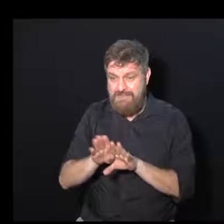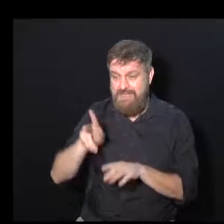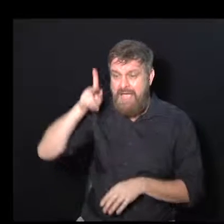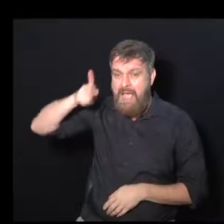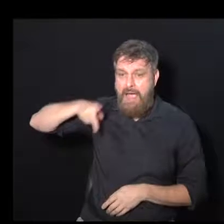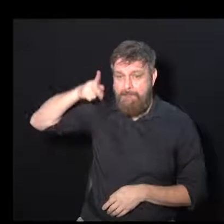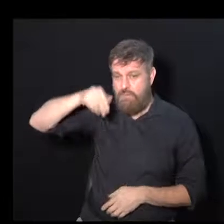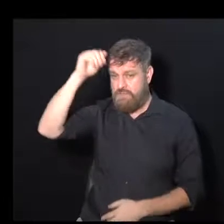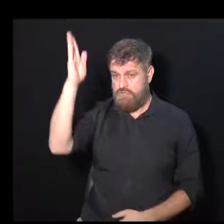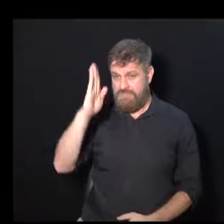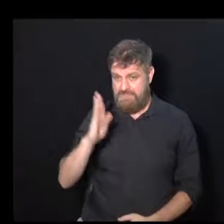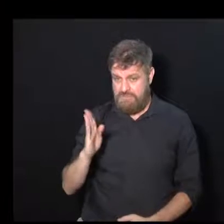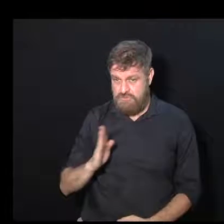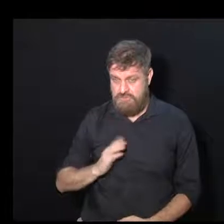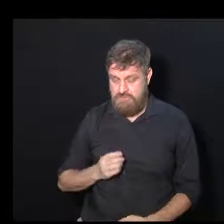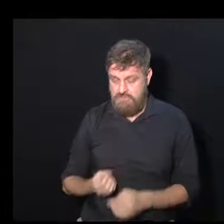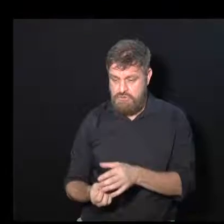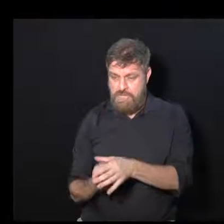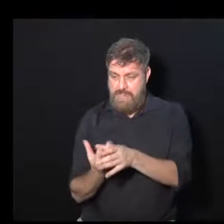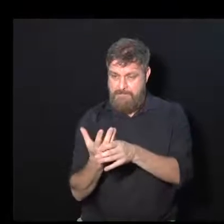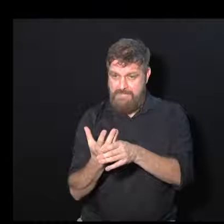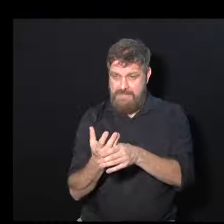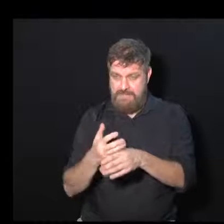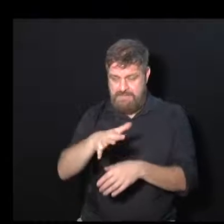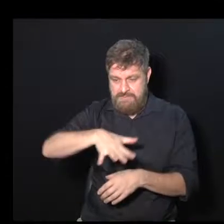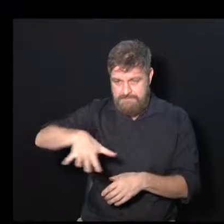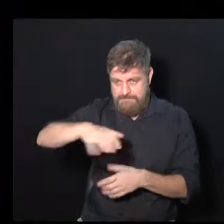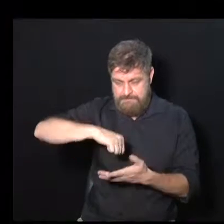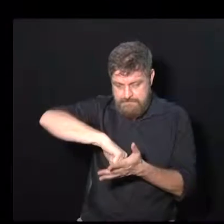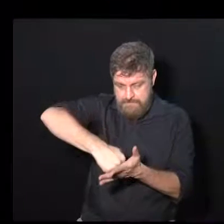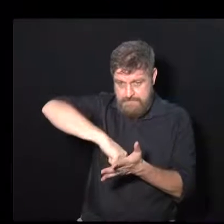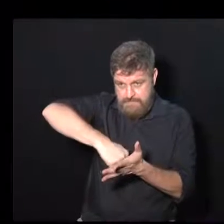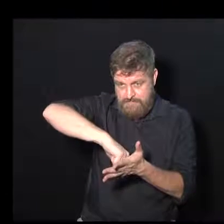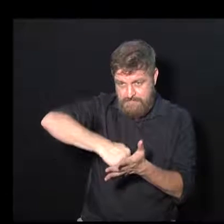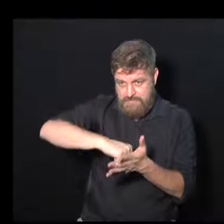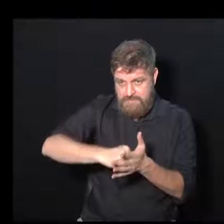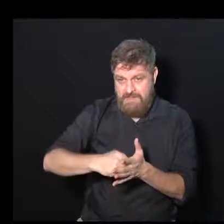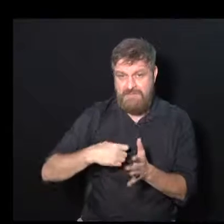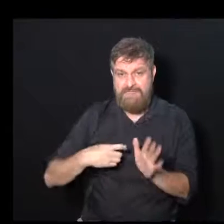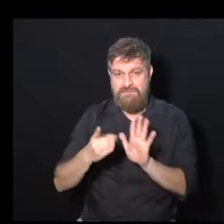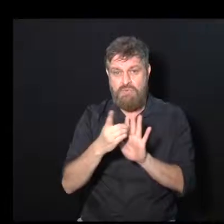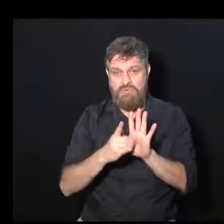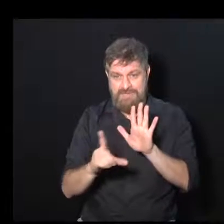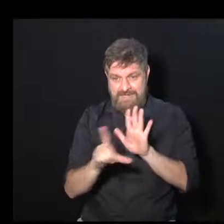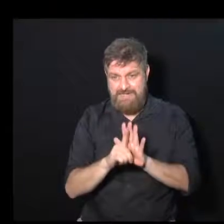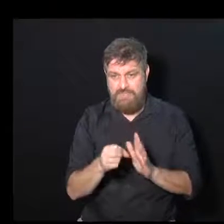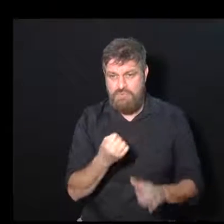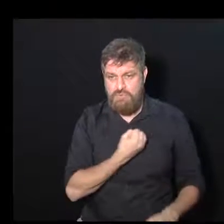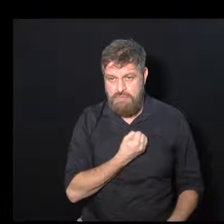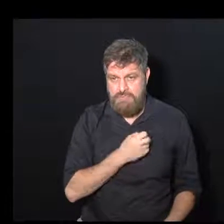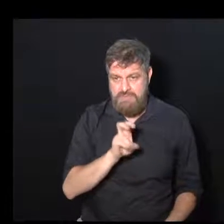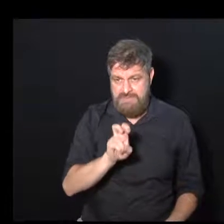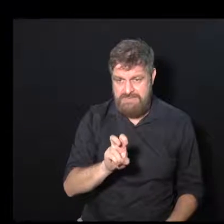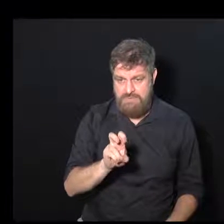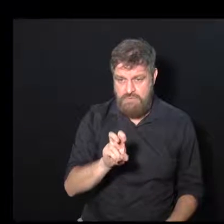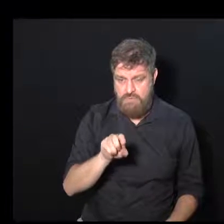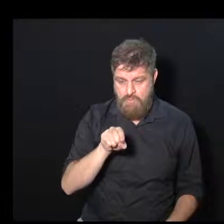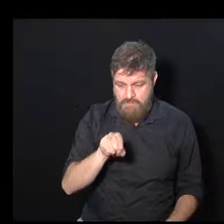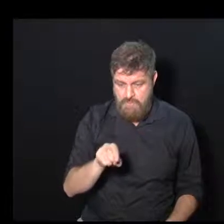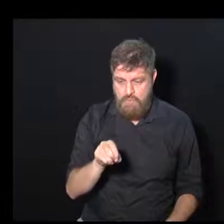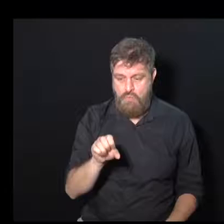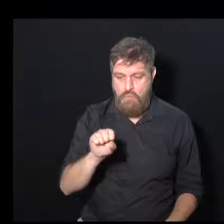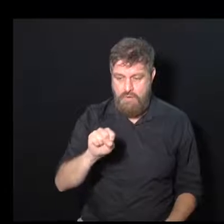Nacional de Plantas Medicinais e Fitoterápicos, no Decreto Federal número 5.813,